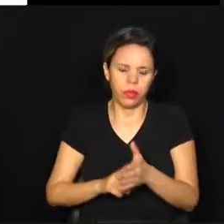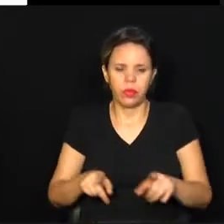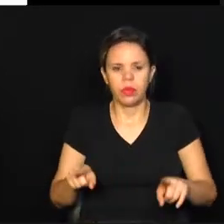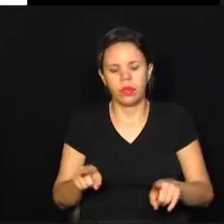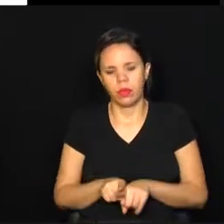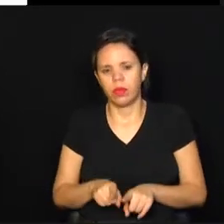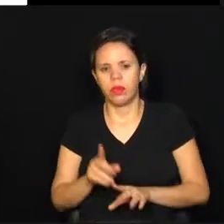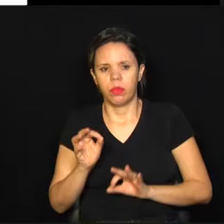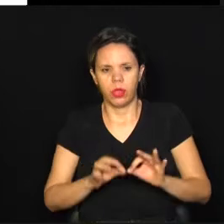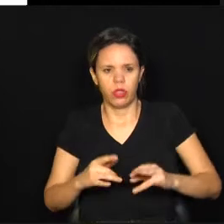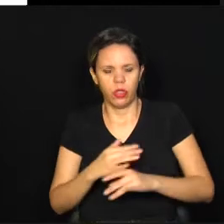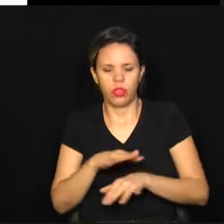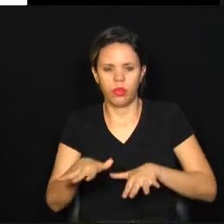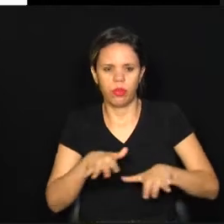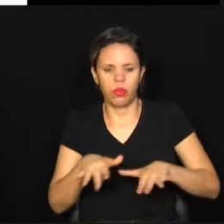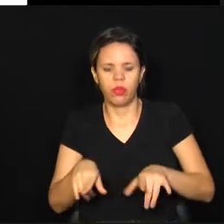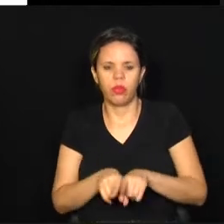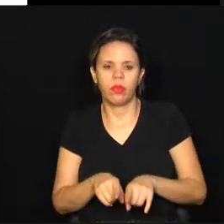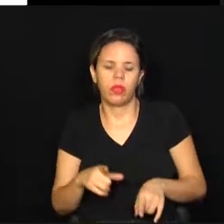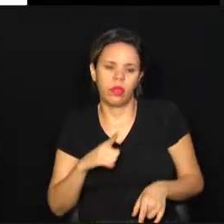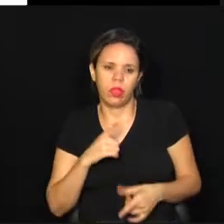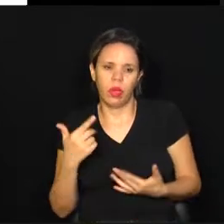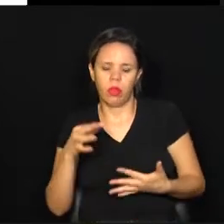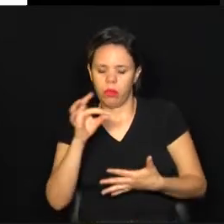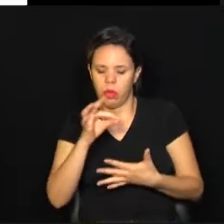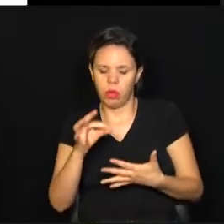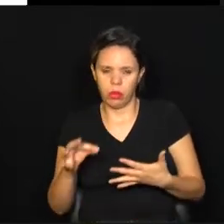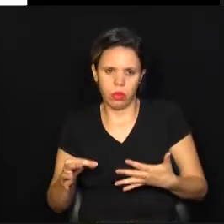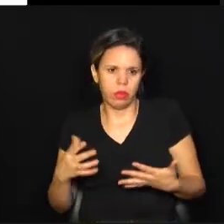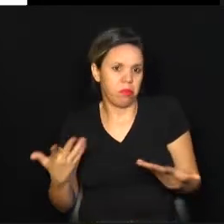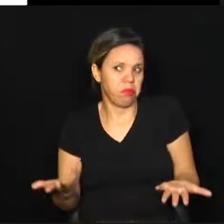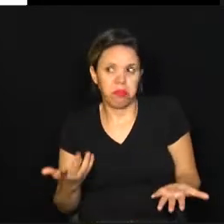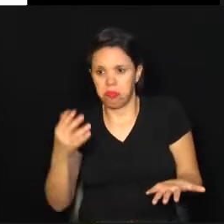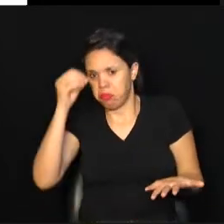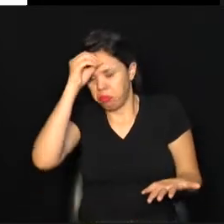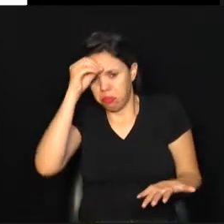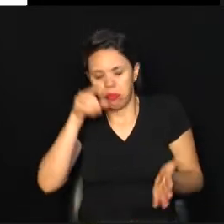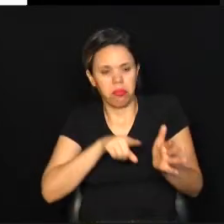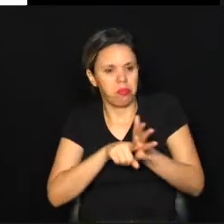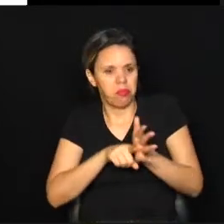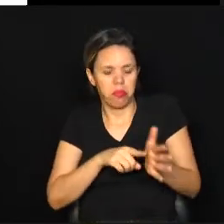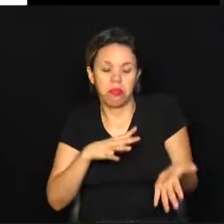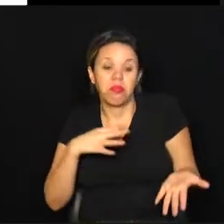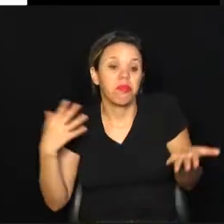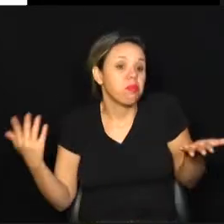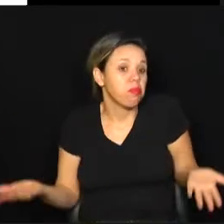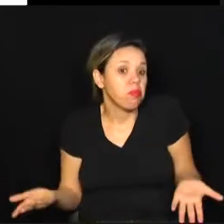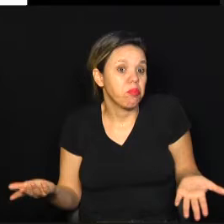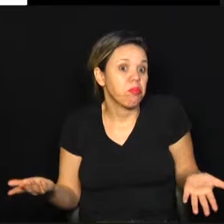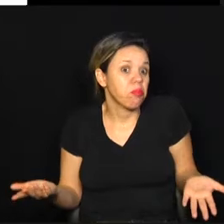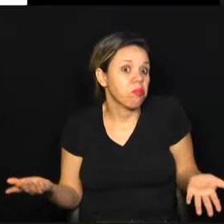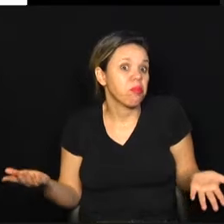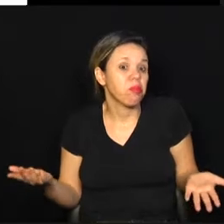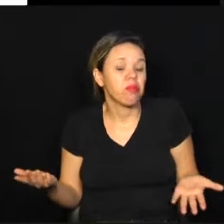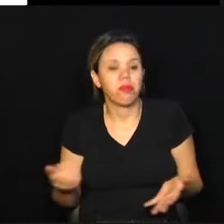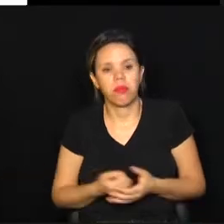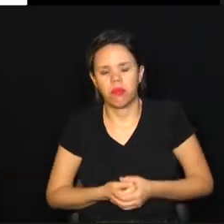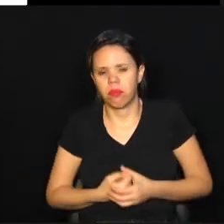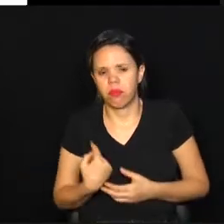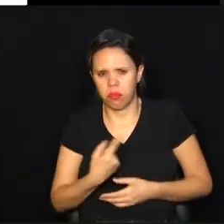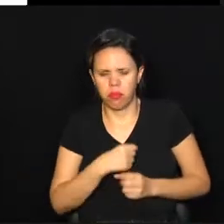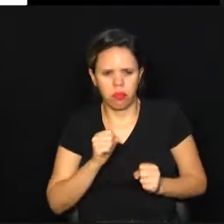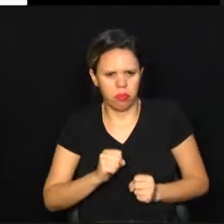urbano tem outra. Então, se a gente não entende nem os dados da nossa cidade de maneira que a gente